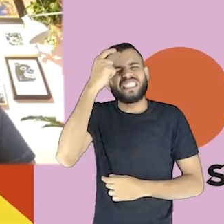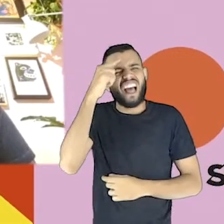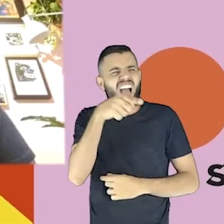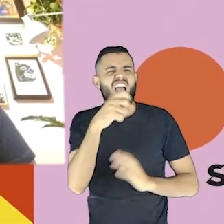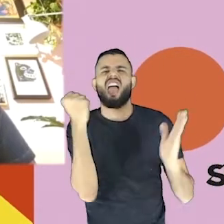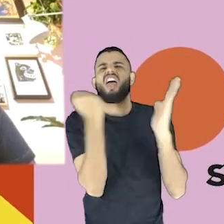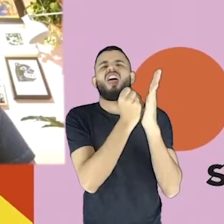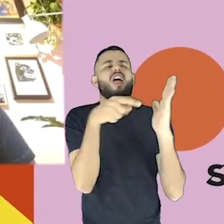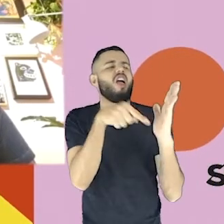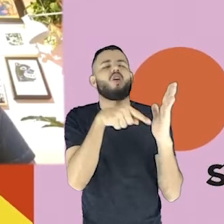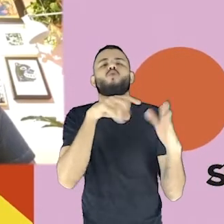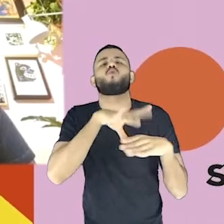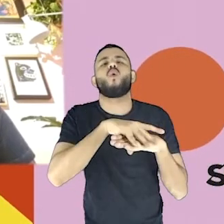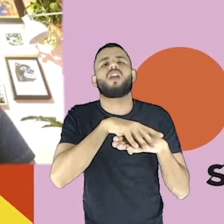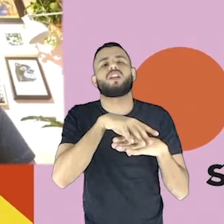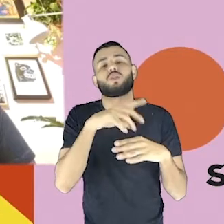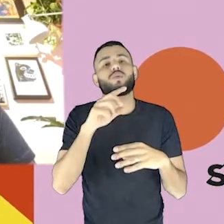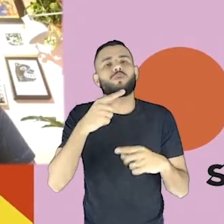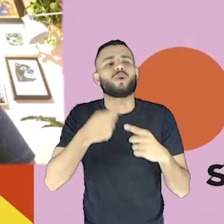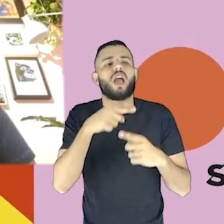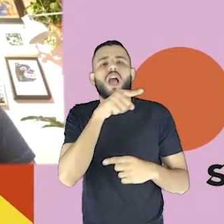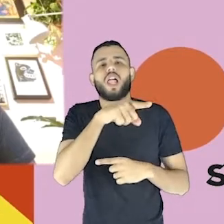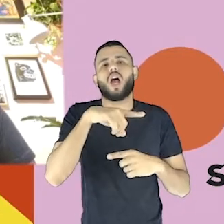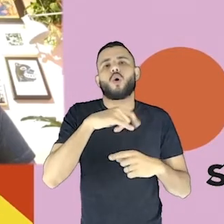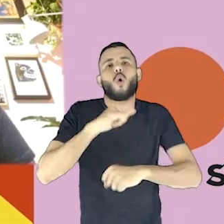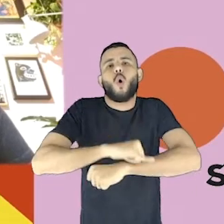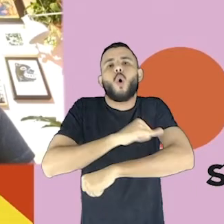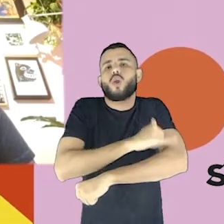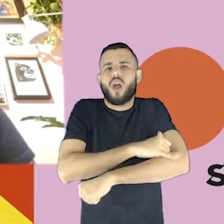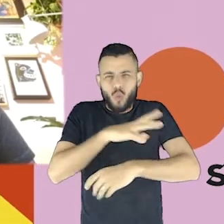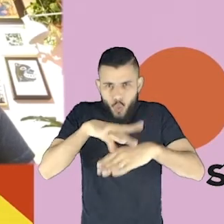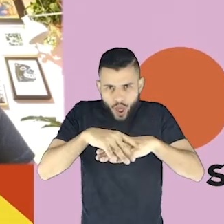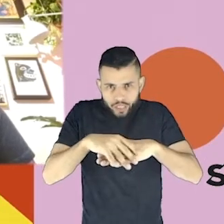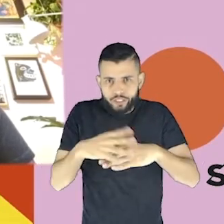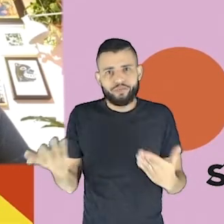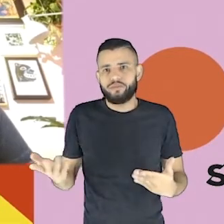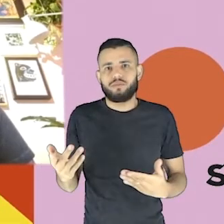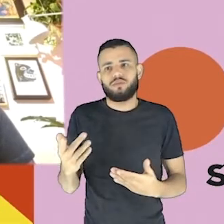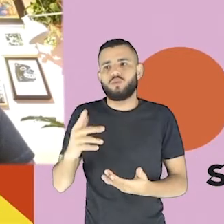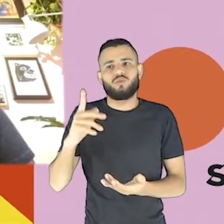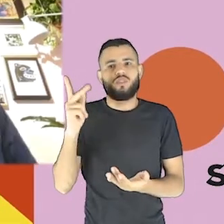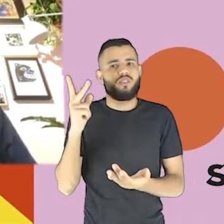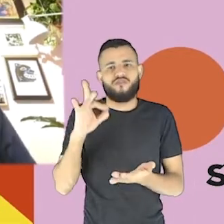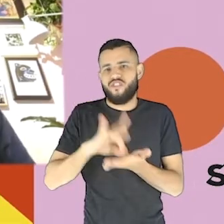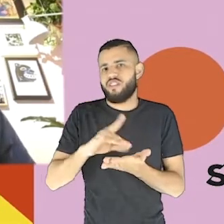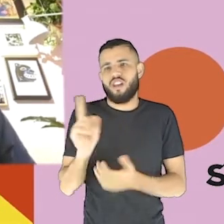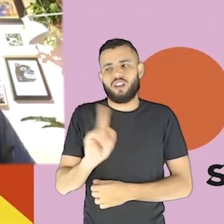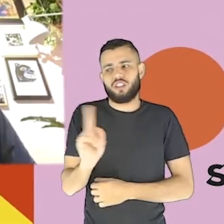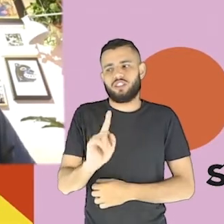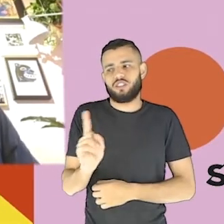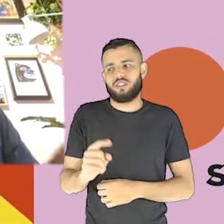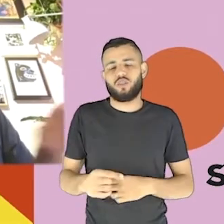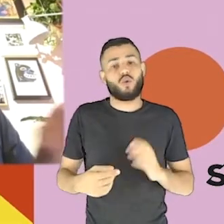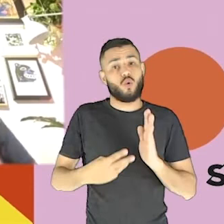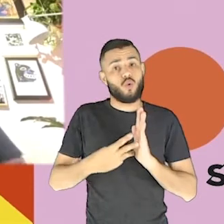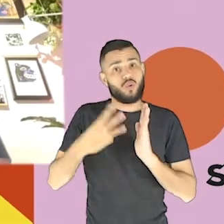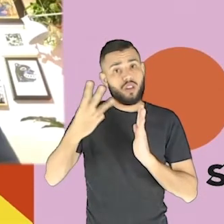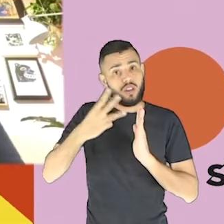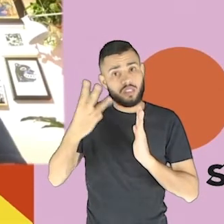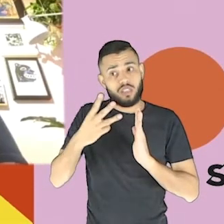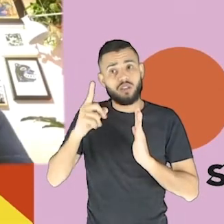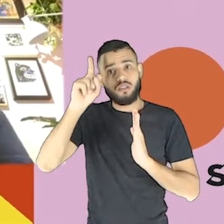de patologizar por achar que uma pessoa só porque ela é gorda, ela é doente, o que não é verdade. E aí, o terceiro pilar